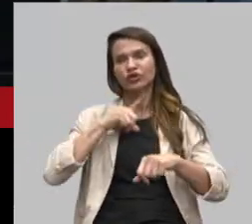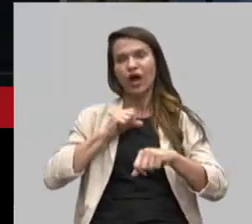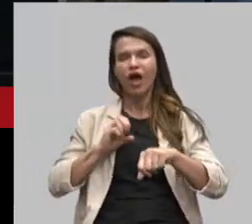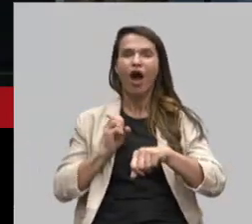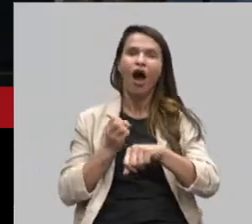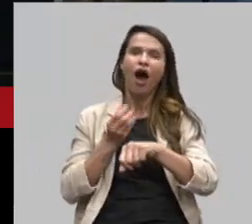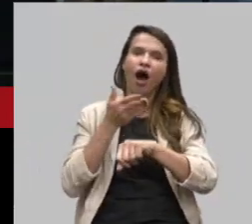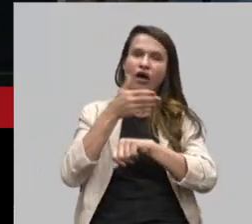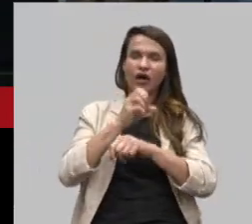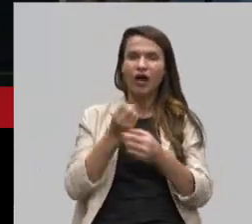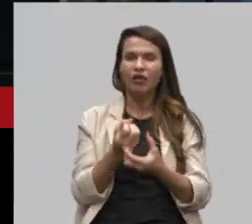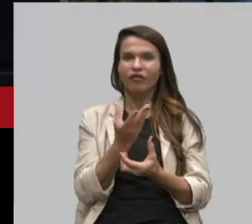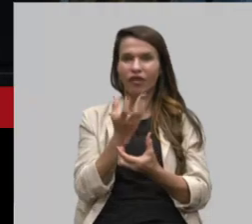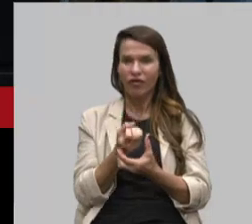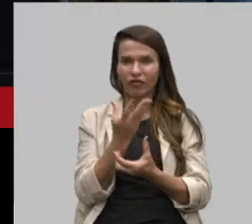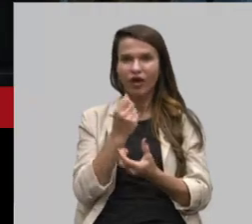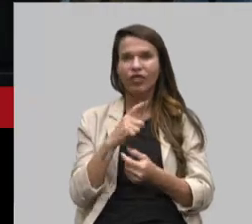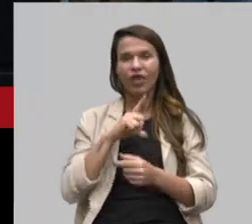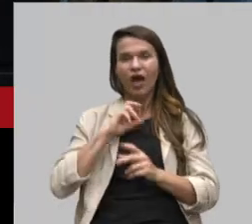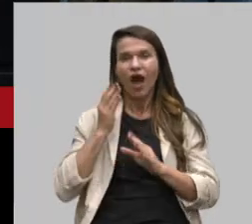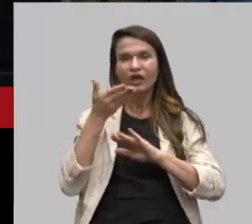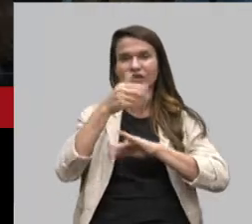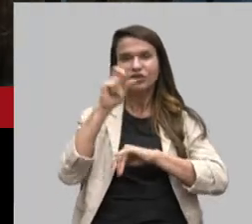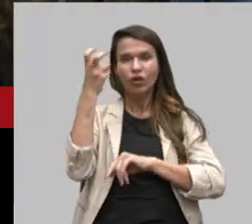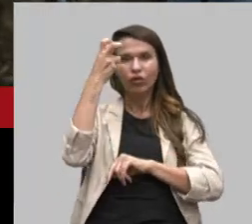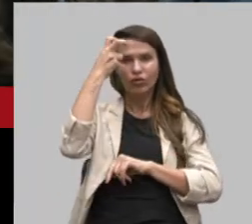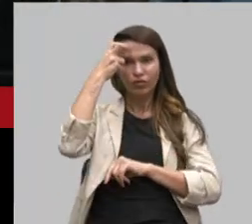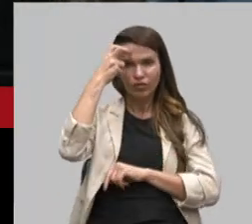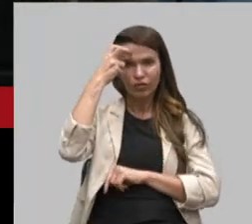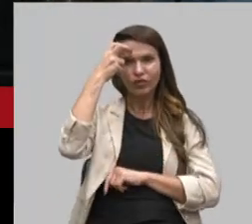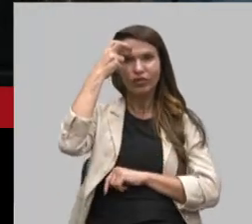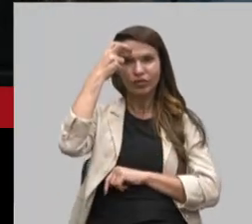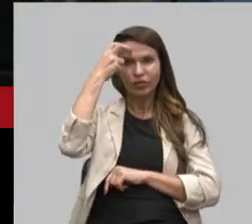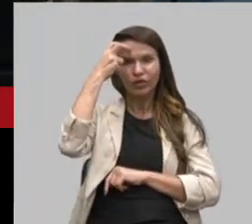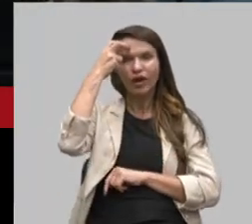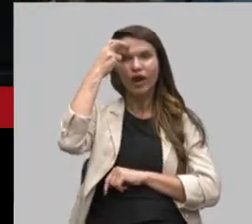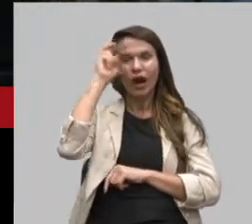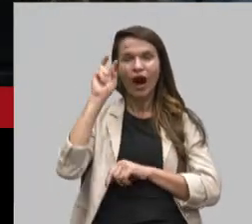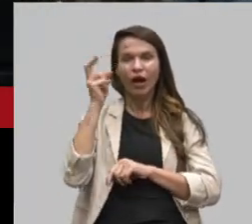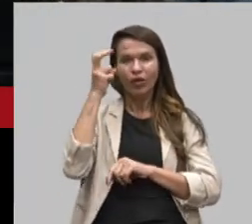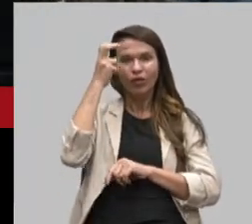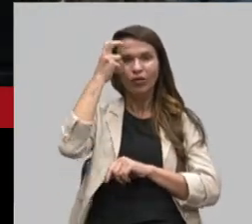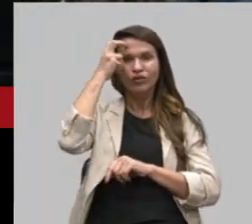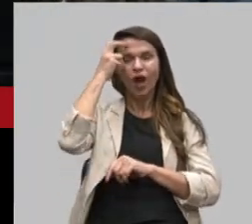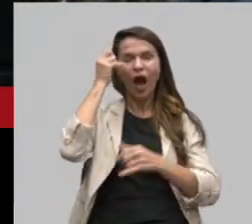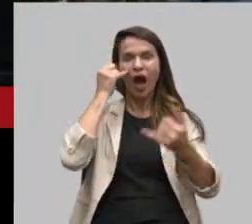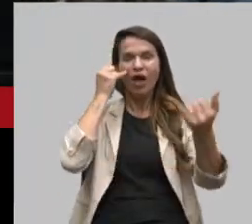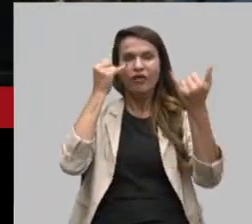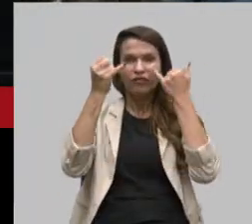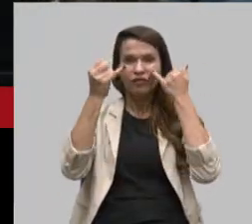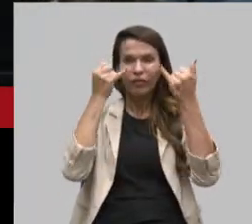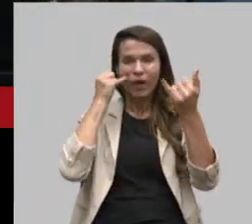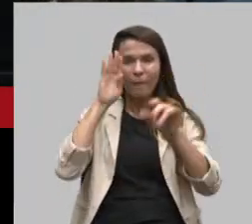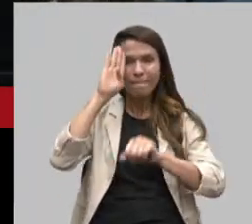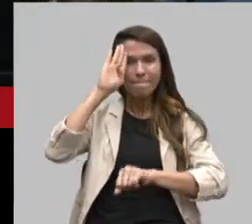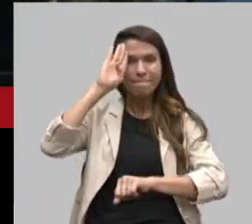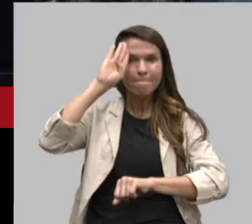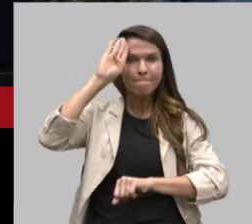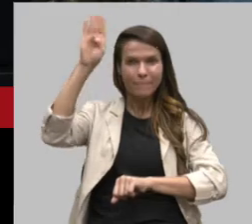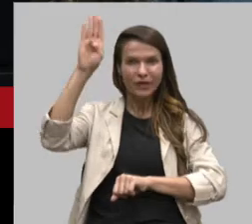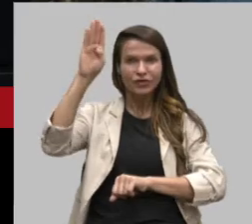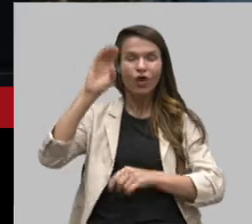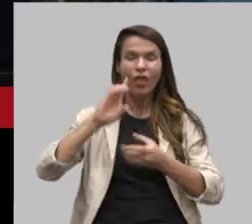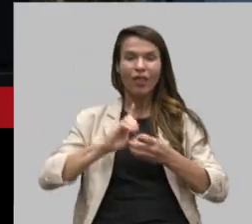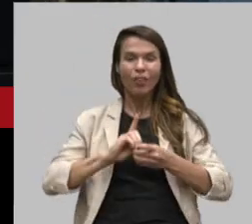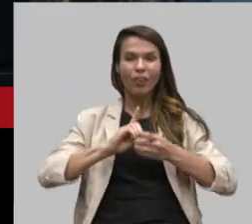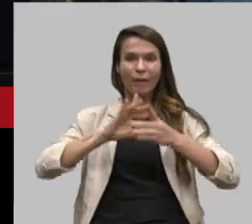era que nós temos acesso à cultura a a cultura a informação e principalmente na democracia